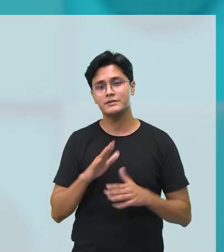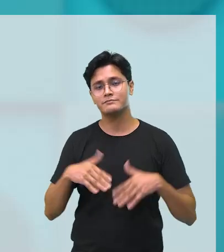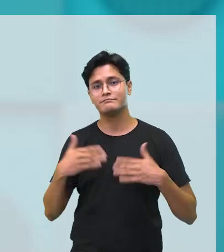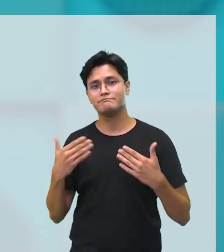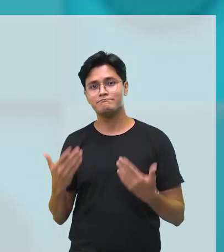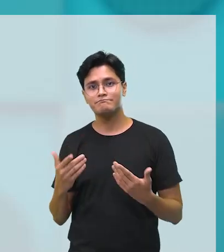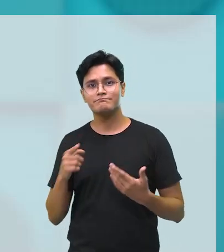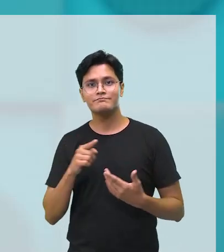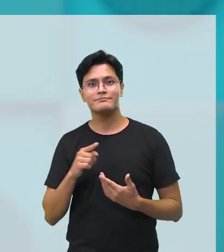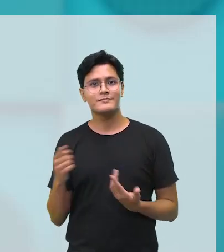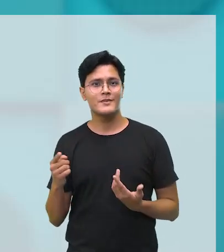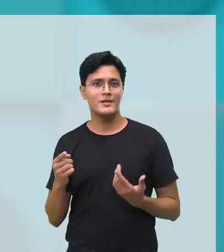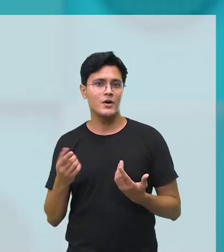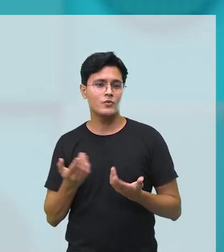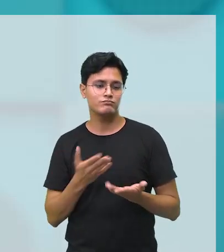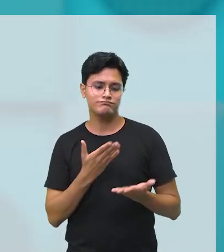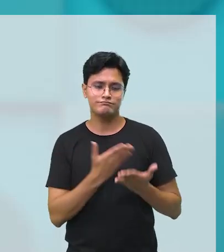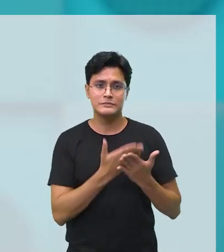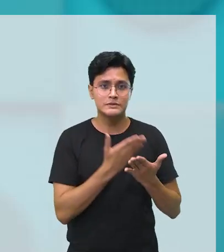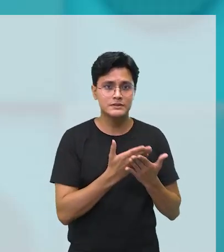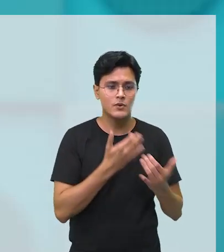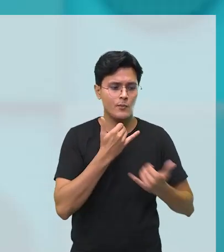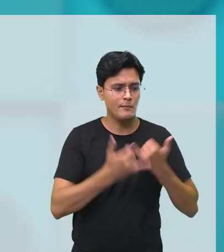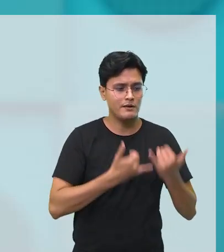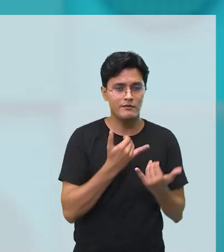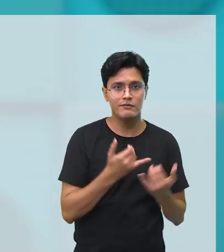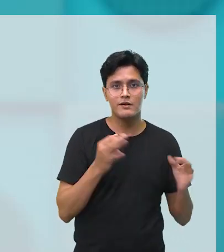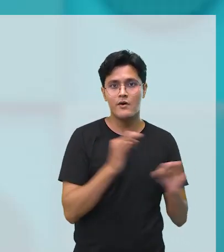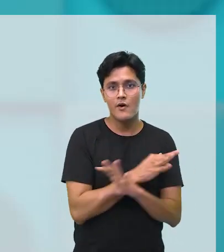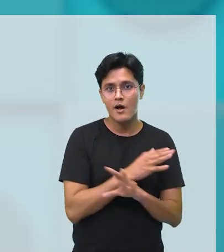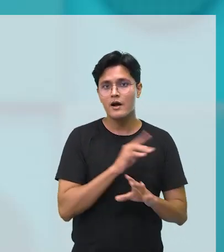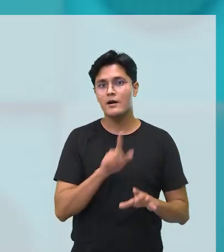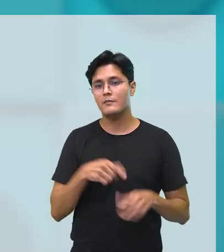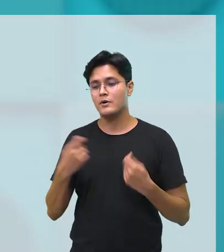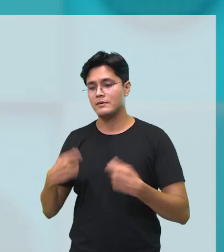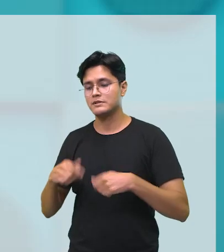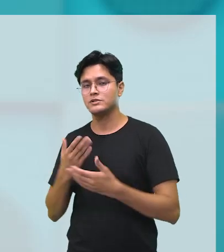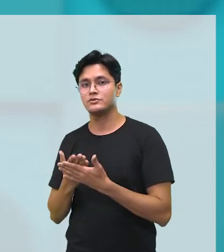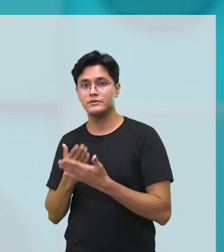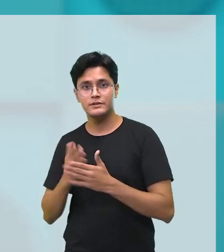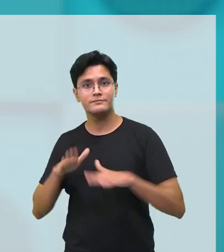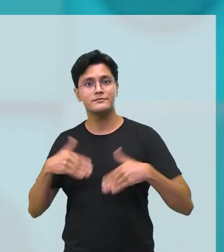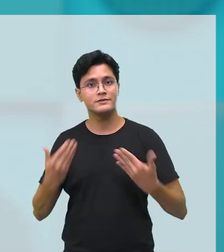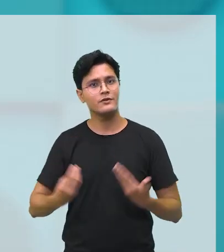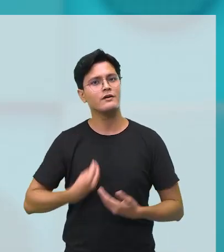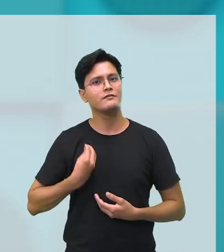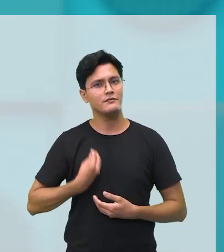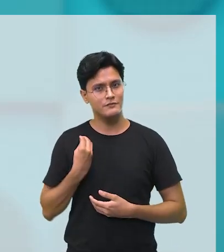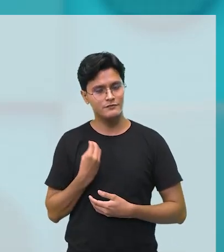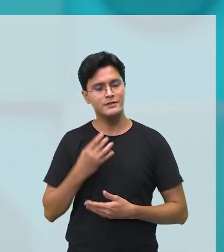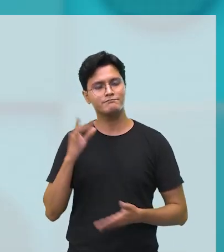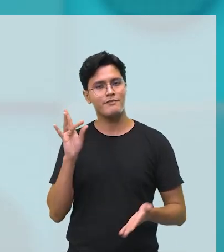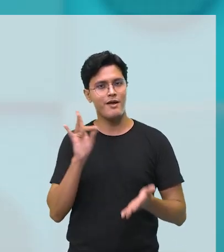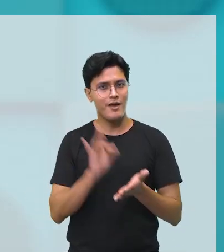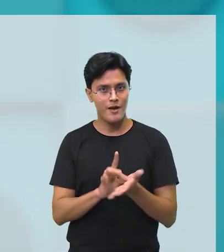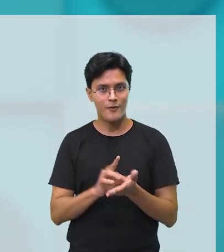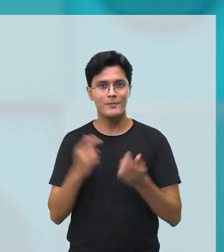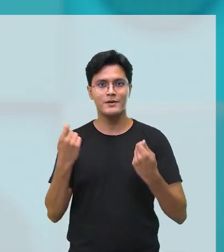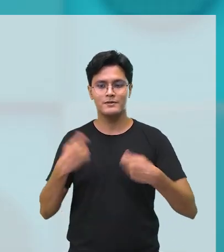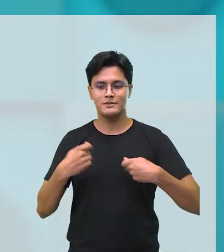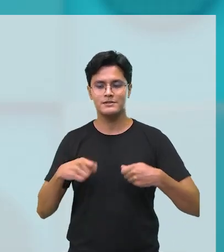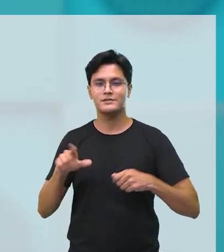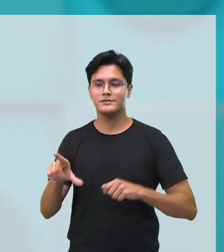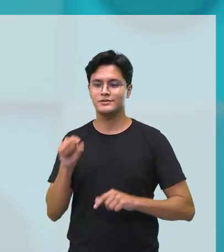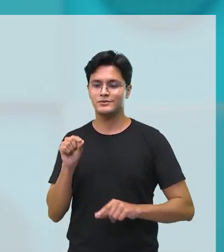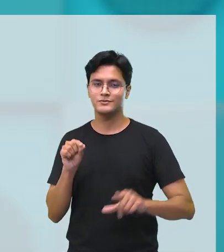você vai ver, acabou a brincadeira, a pessoa já está fazendo outras coisas. Então, a vida realmente é feita de escolhas. E a gente